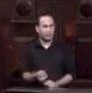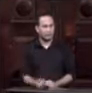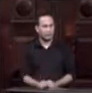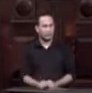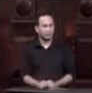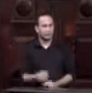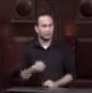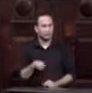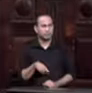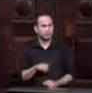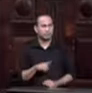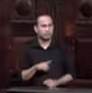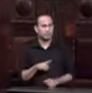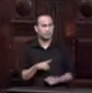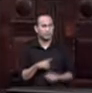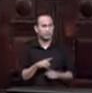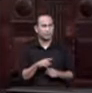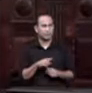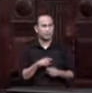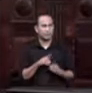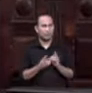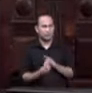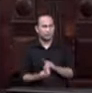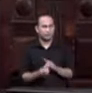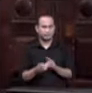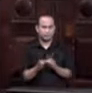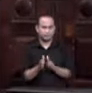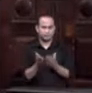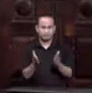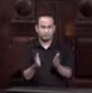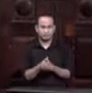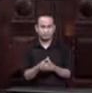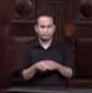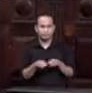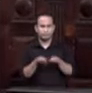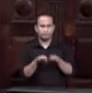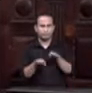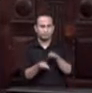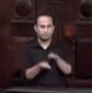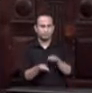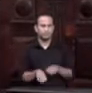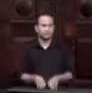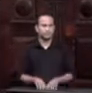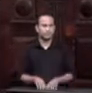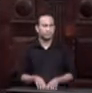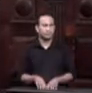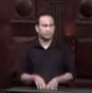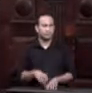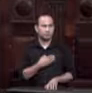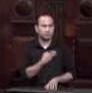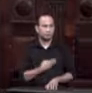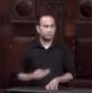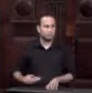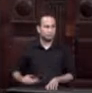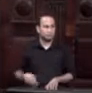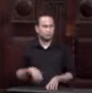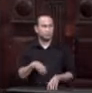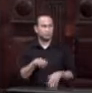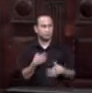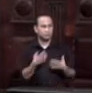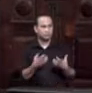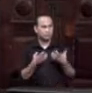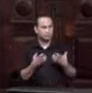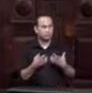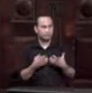de combate à pobreza e à desigualdade. A nossa emenda é que, nesse